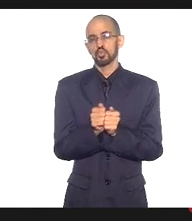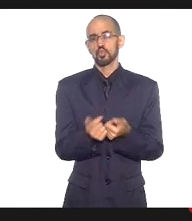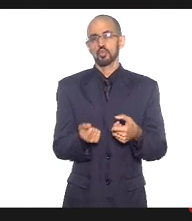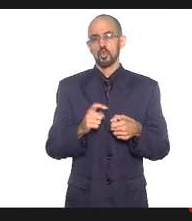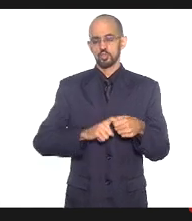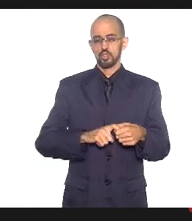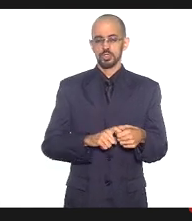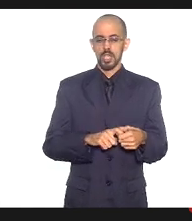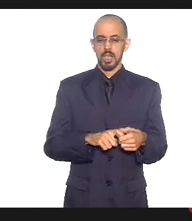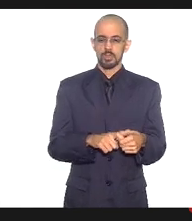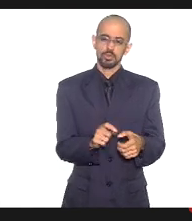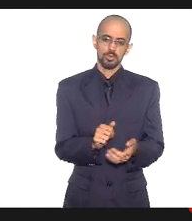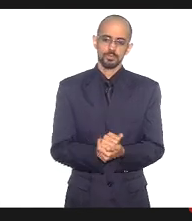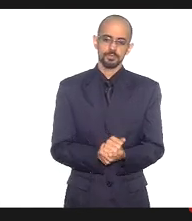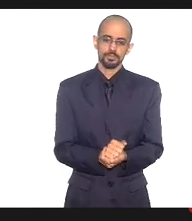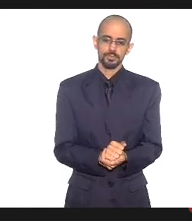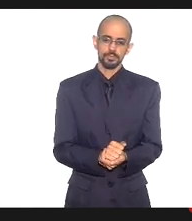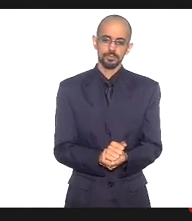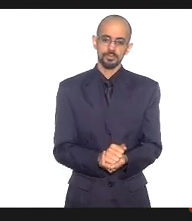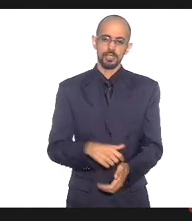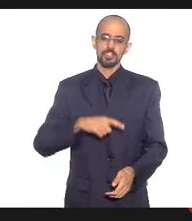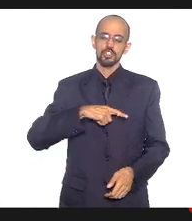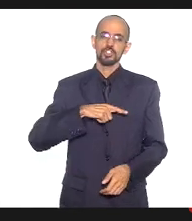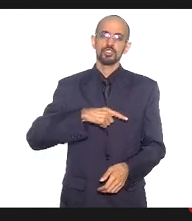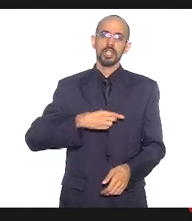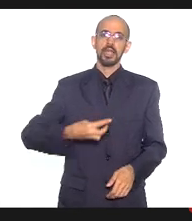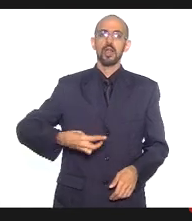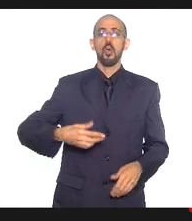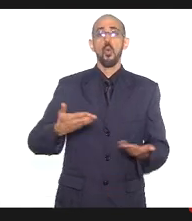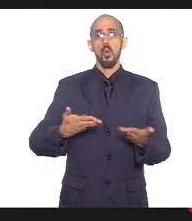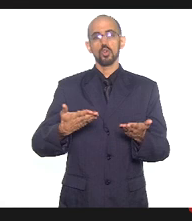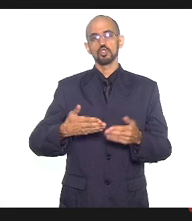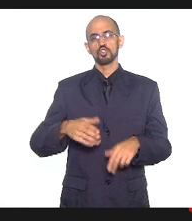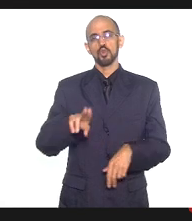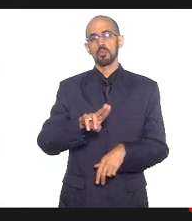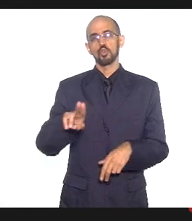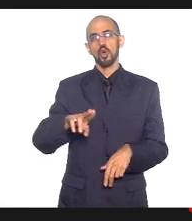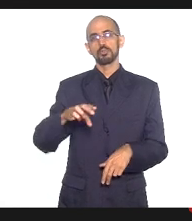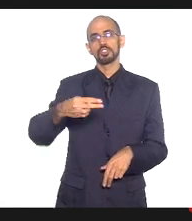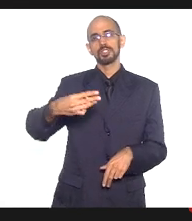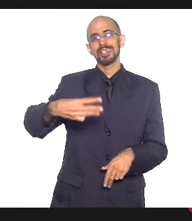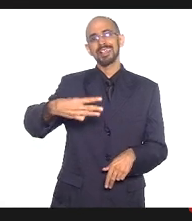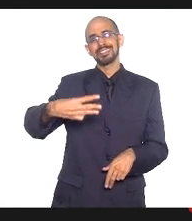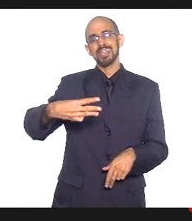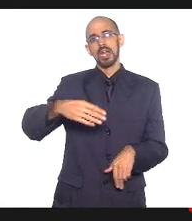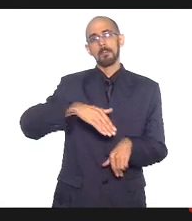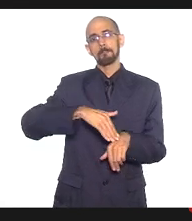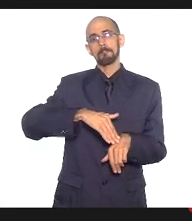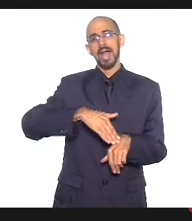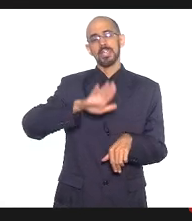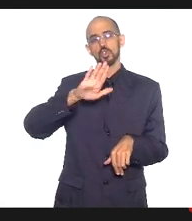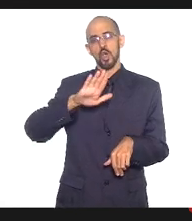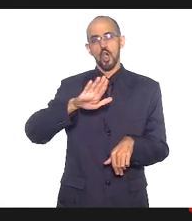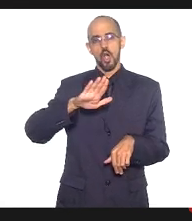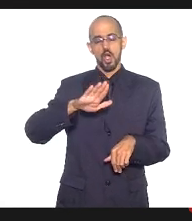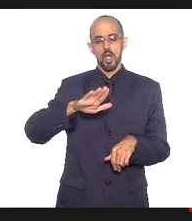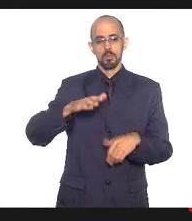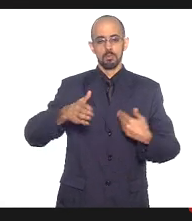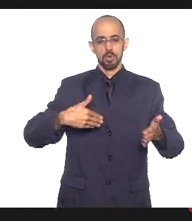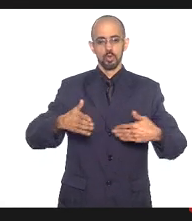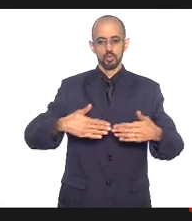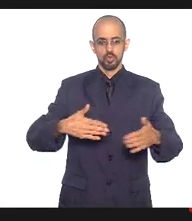Petrogal Brasil, demarcando aí um território de terceira maior produtora de petróleo e gás natural, sendo 100% da produção